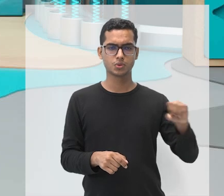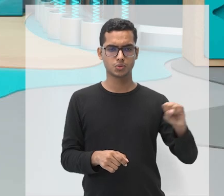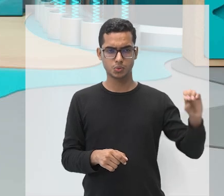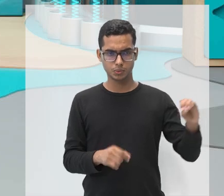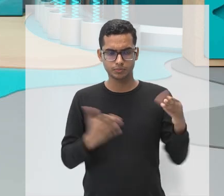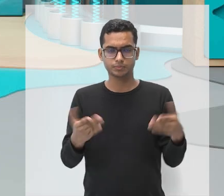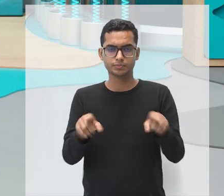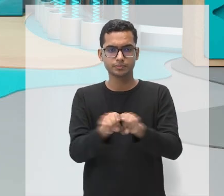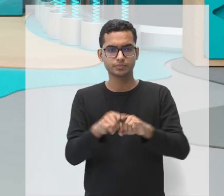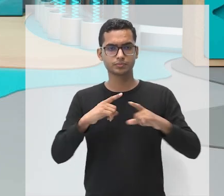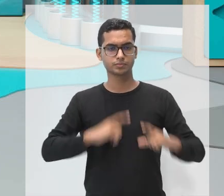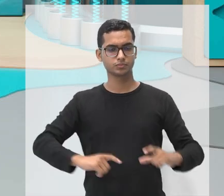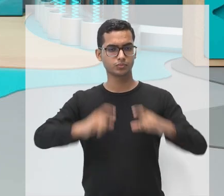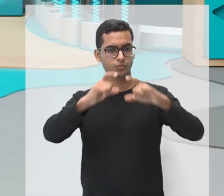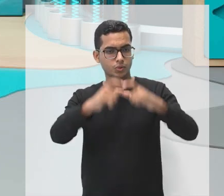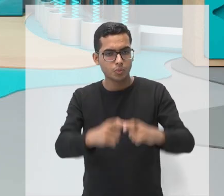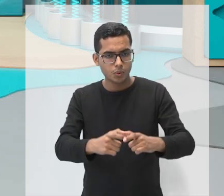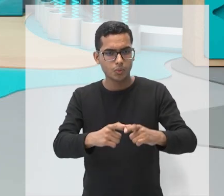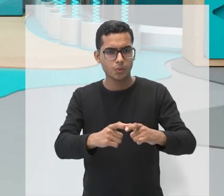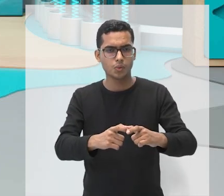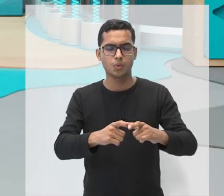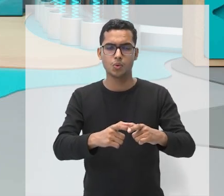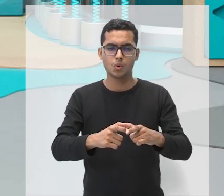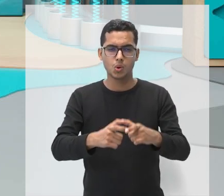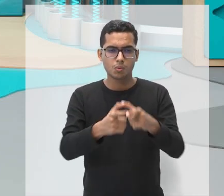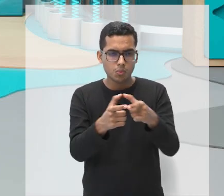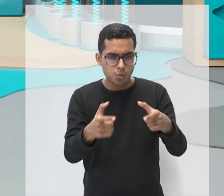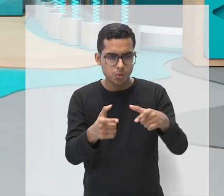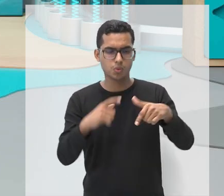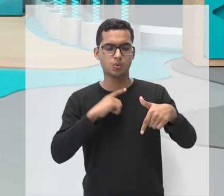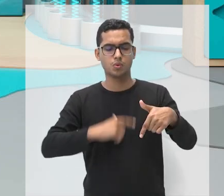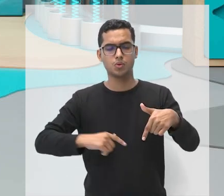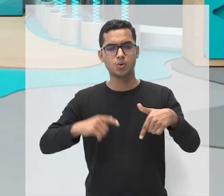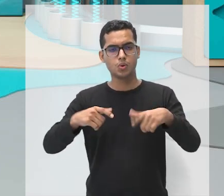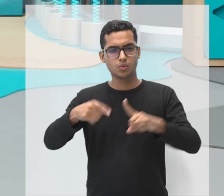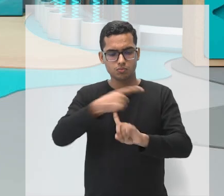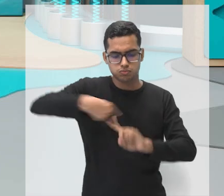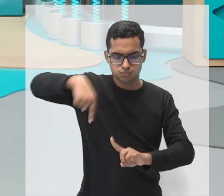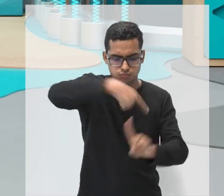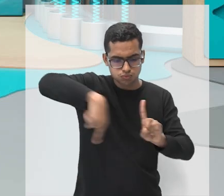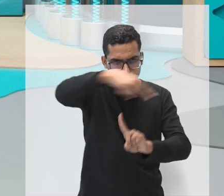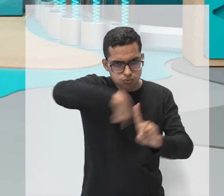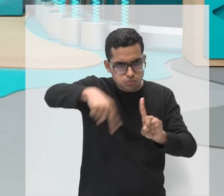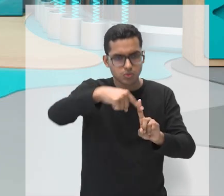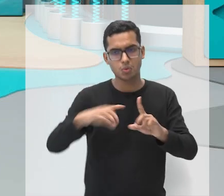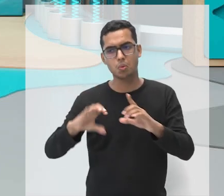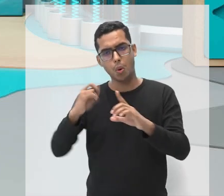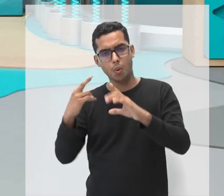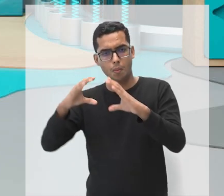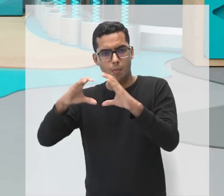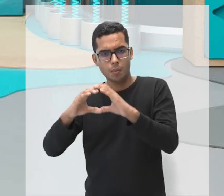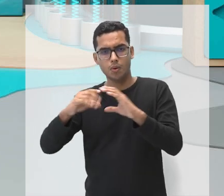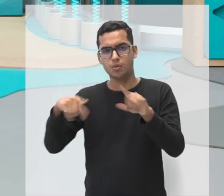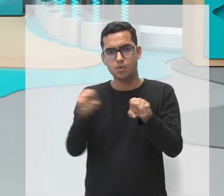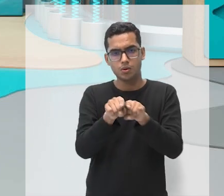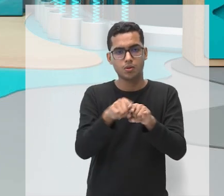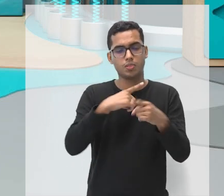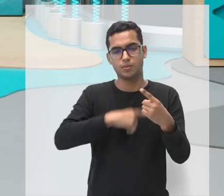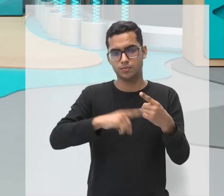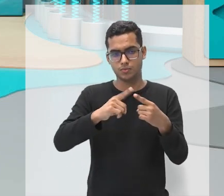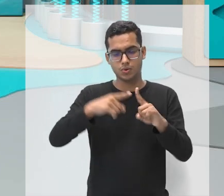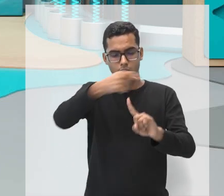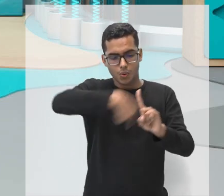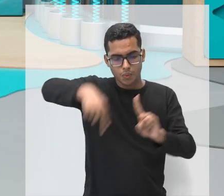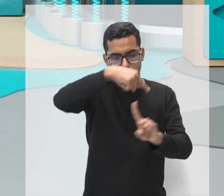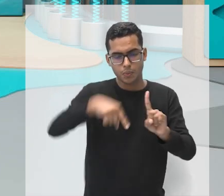no singular do outro, Os lançamentos é porque eles vão acontecer ali do disco, do martelo e do dardo. Já o arremesso ele vai ser só do peso.